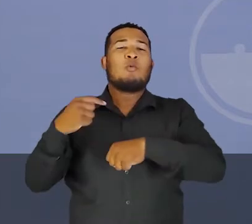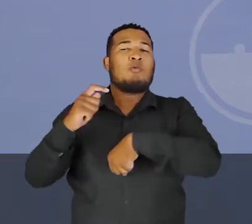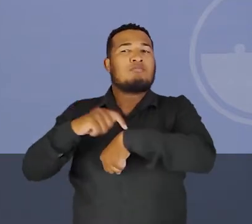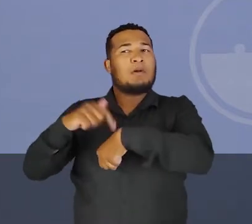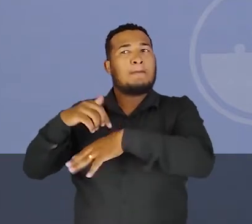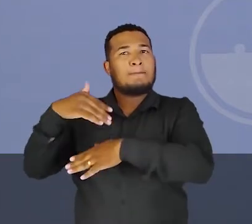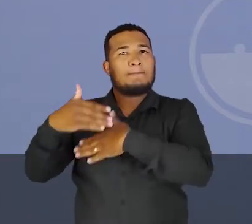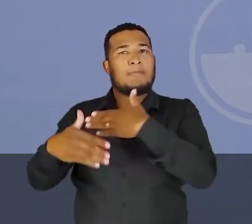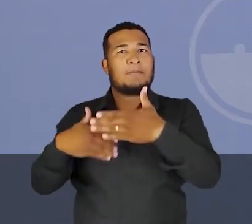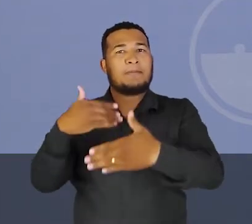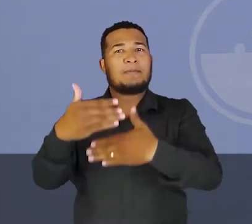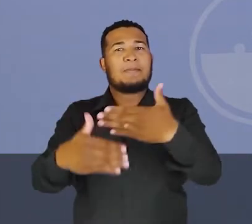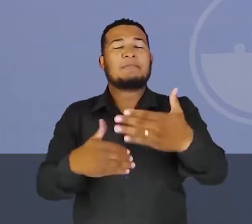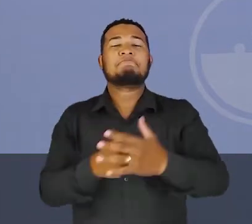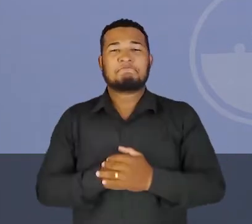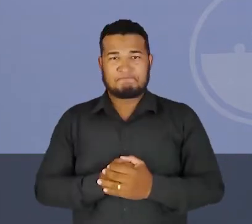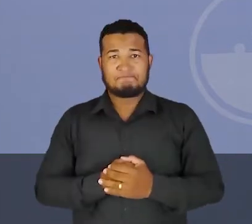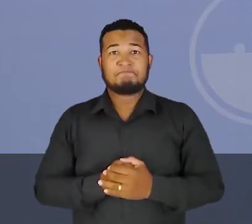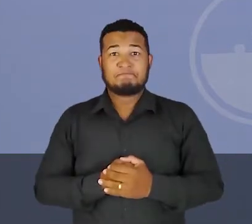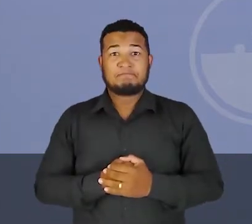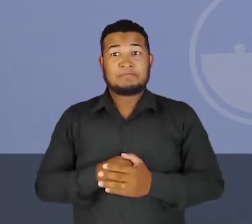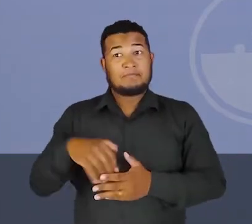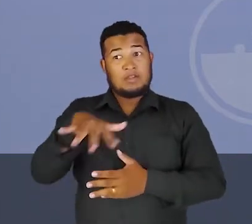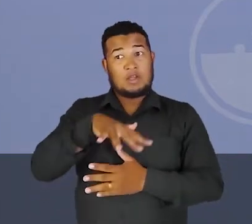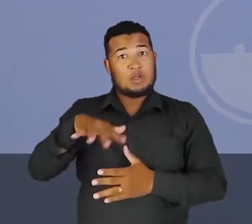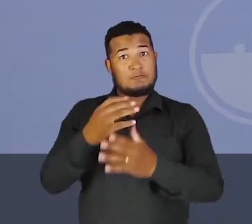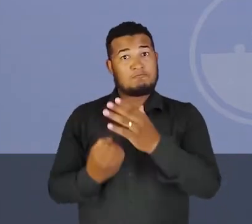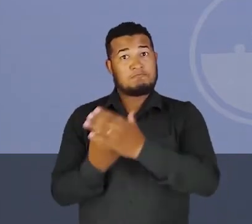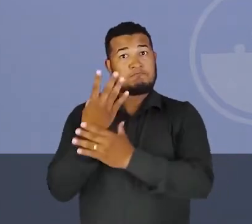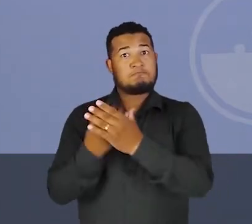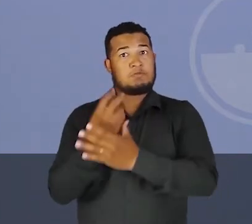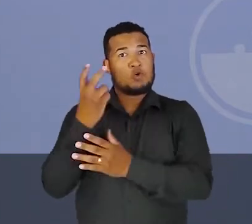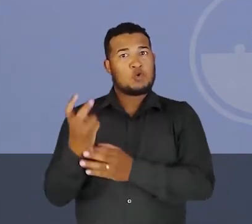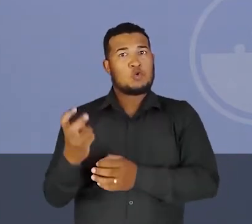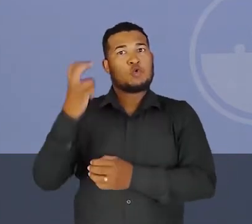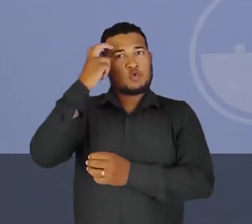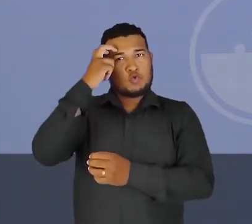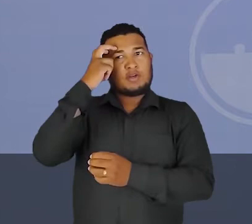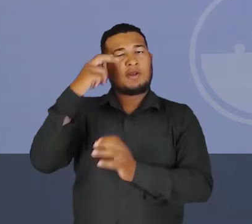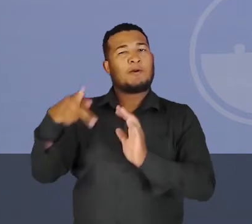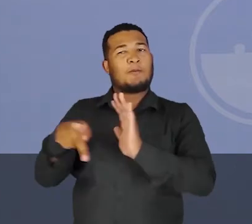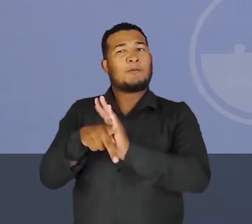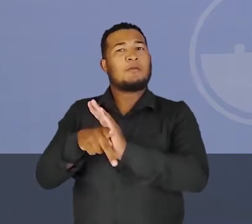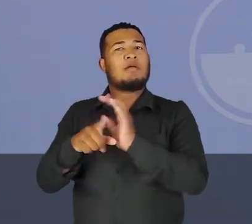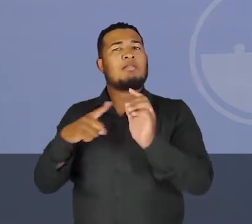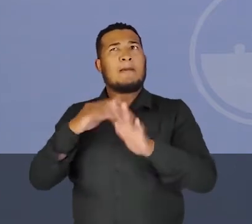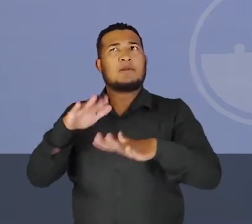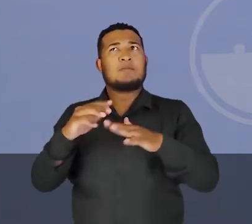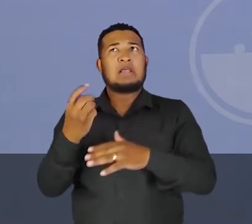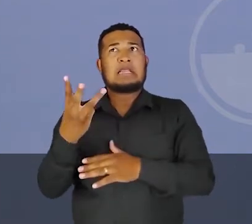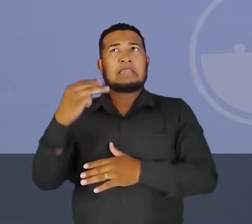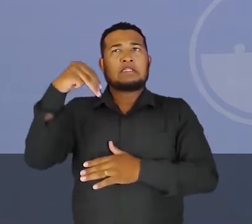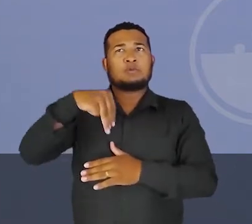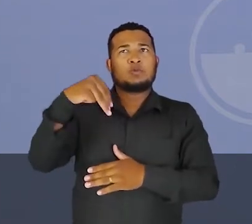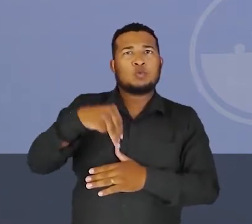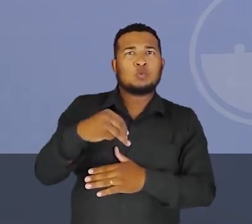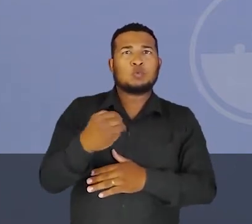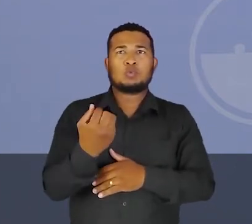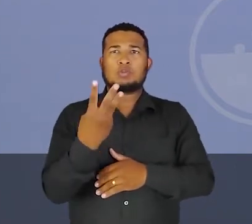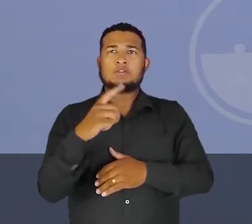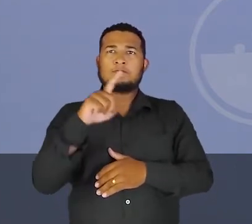determinado tempo. A indústria cultural, a indústria do disco padronizou isso em torno de 3 minutos, 3 minutos e